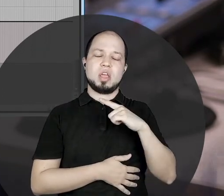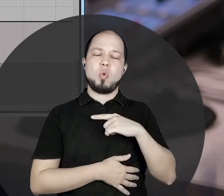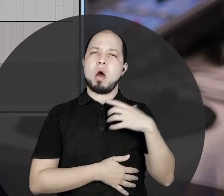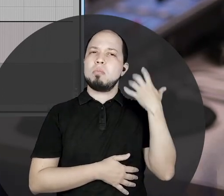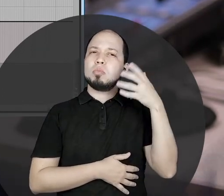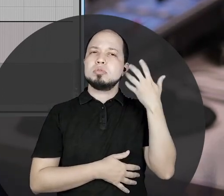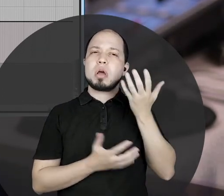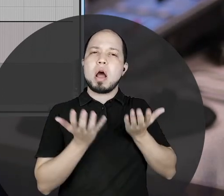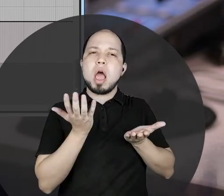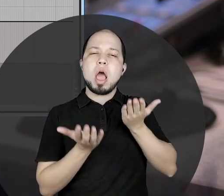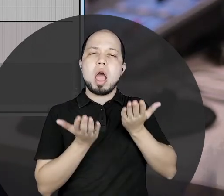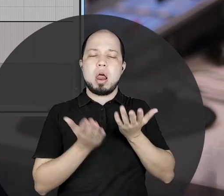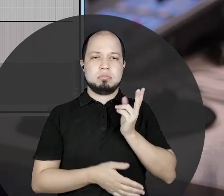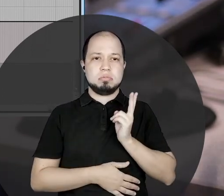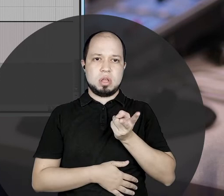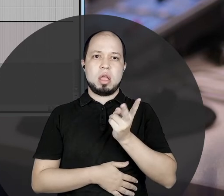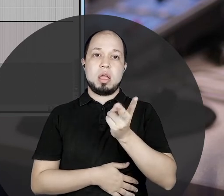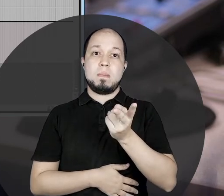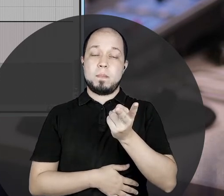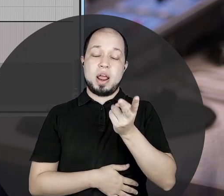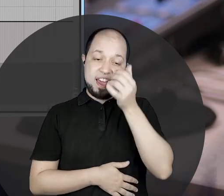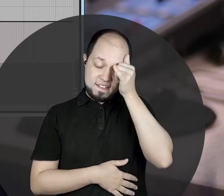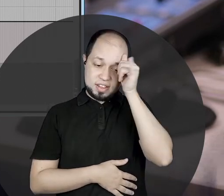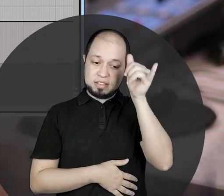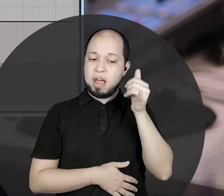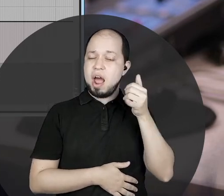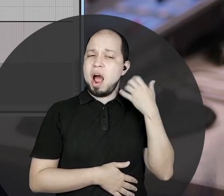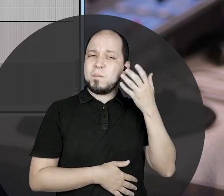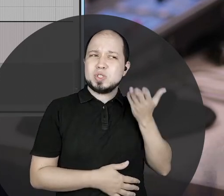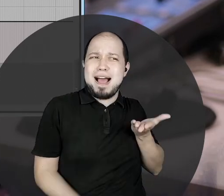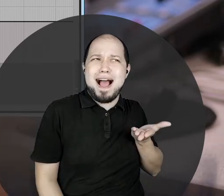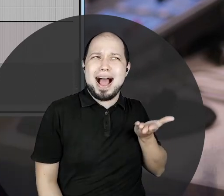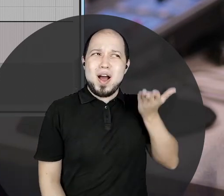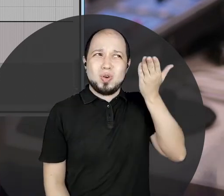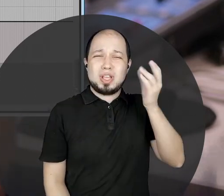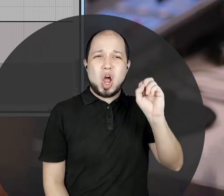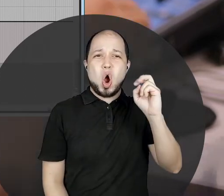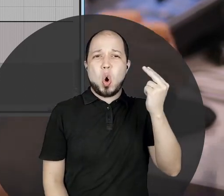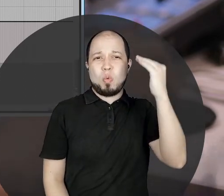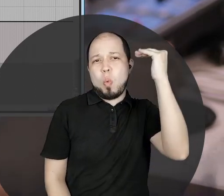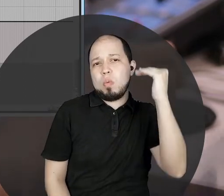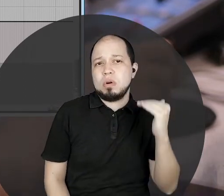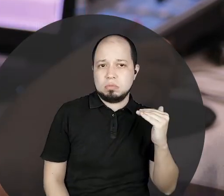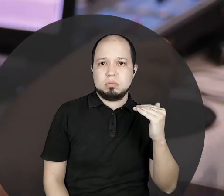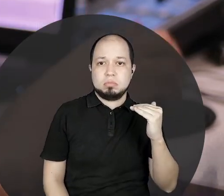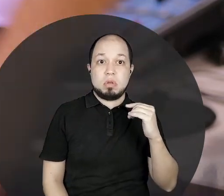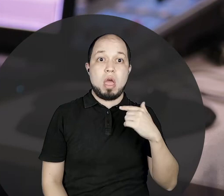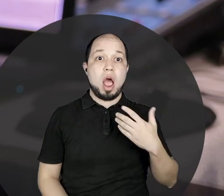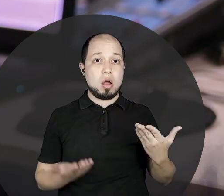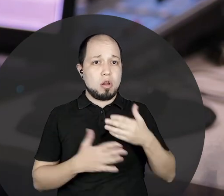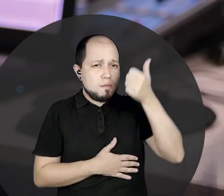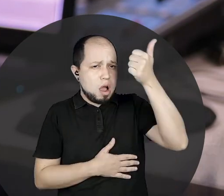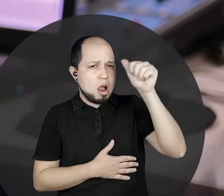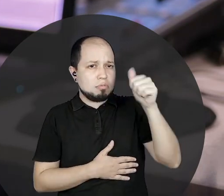cá. Então, ele mantém ali o som amassando ali o tempo todo para que nada fique nem muito baixo o volume e nem muito alto estourando, né? Eu